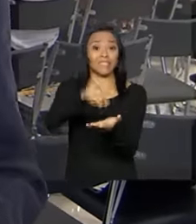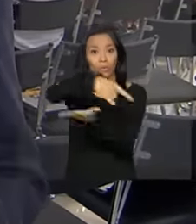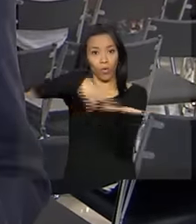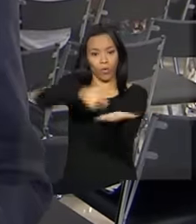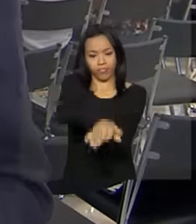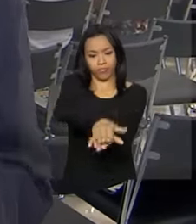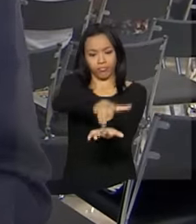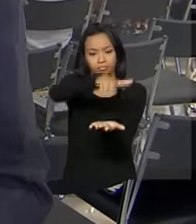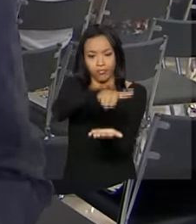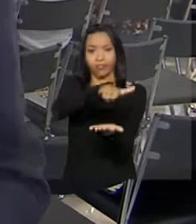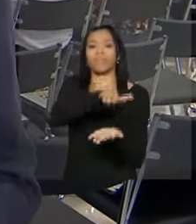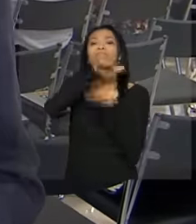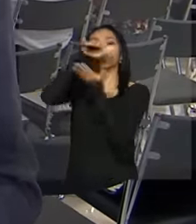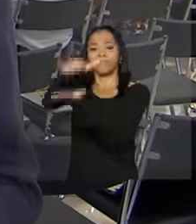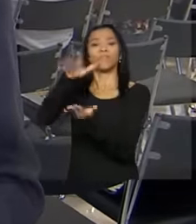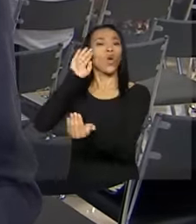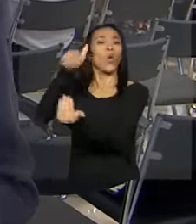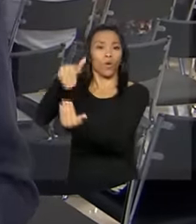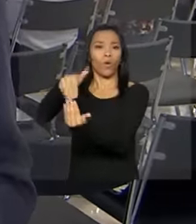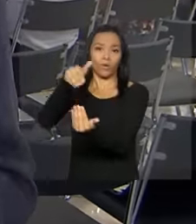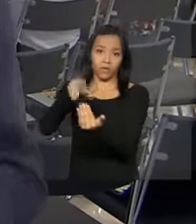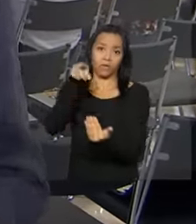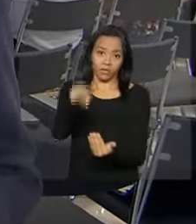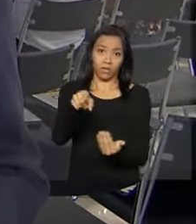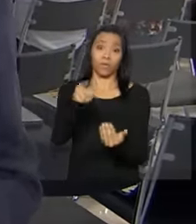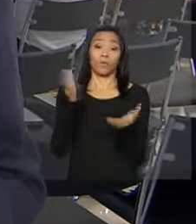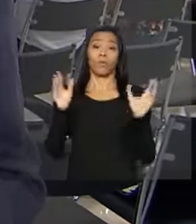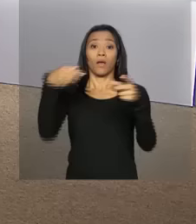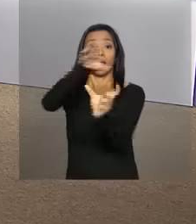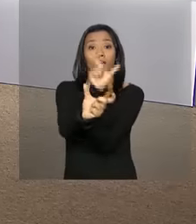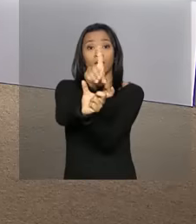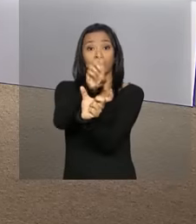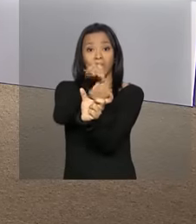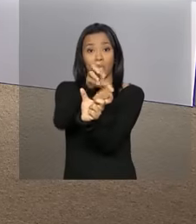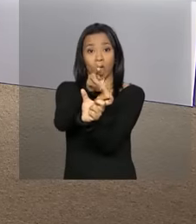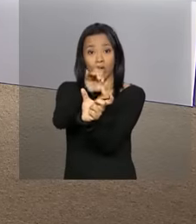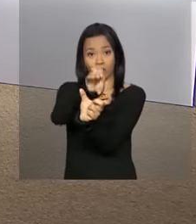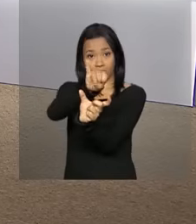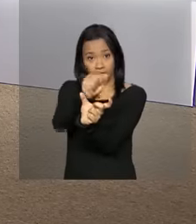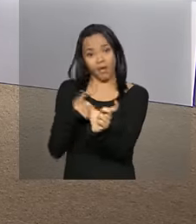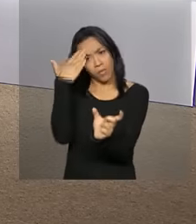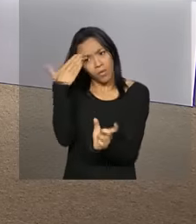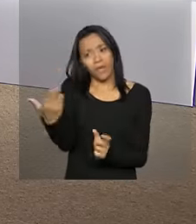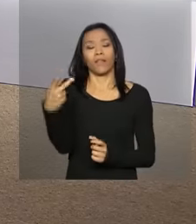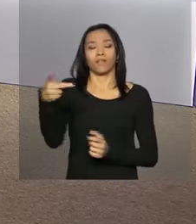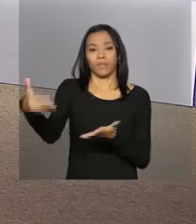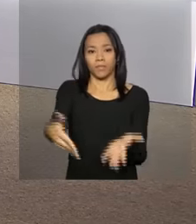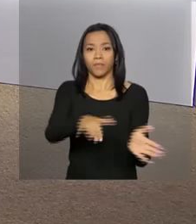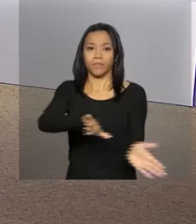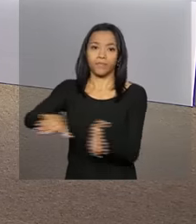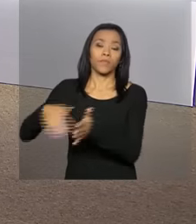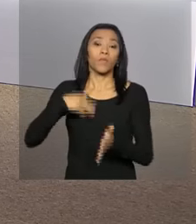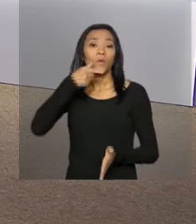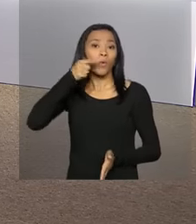documentos aí também defendendo a democracia Daniele Obrigada João Pedro pela sua participação e